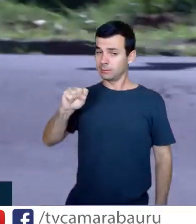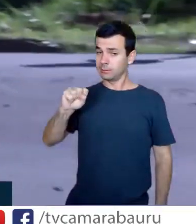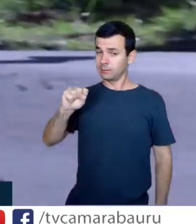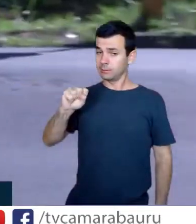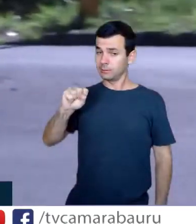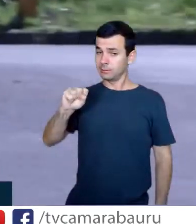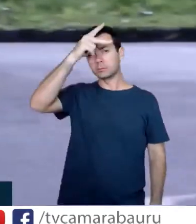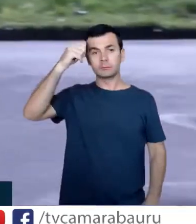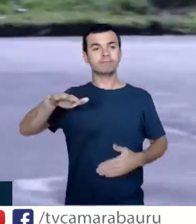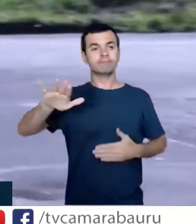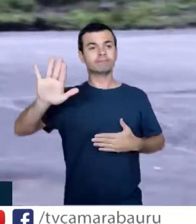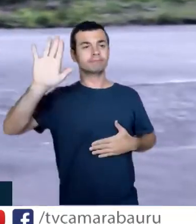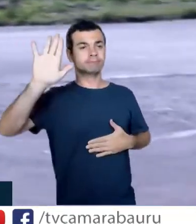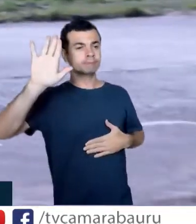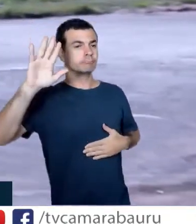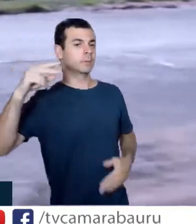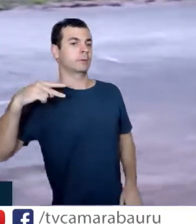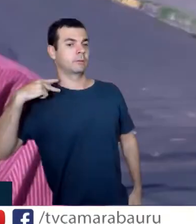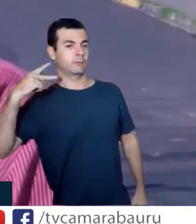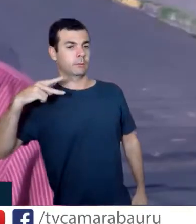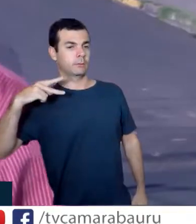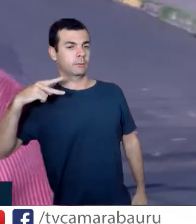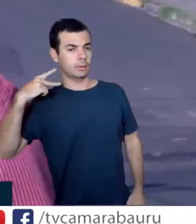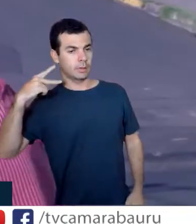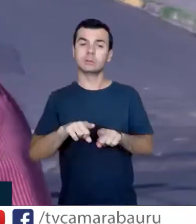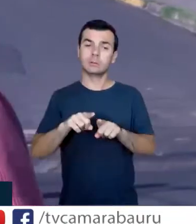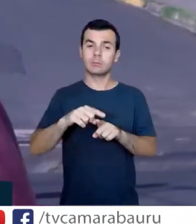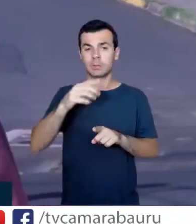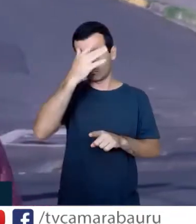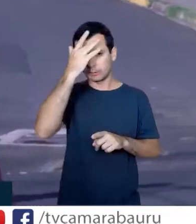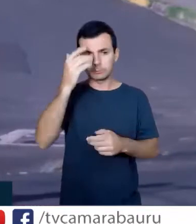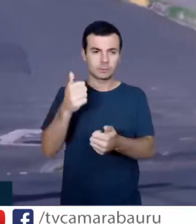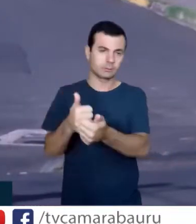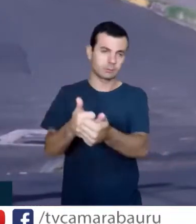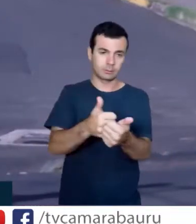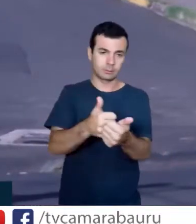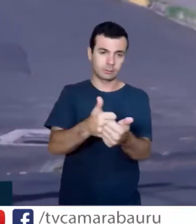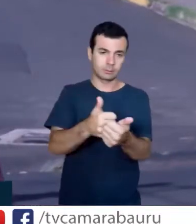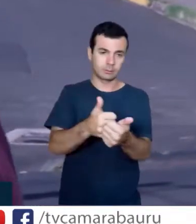vereador Manuel Lozila e moradores da região. É mais uma da série